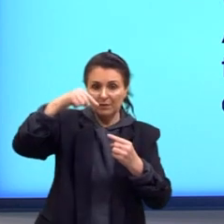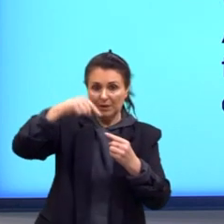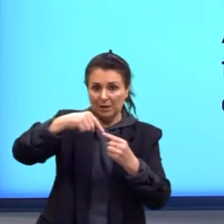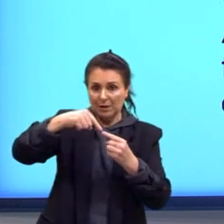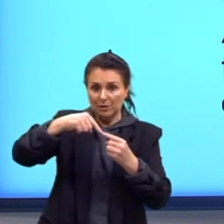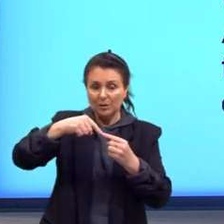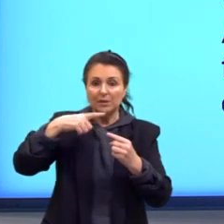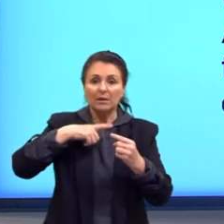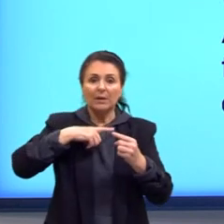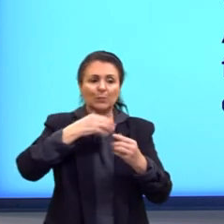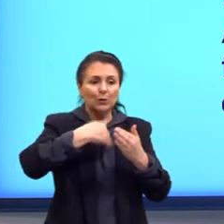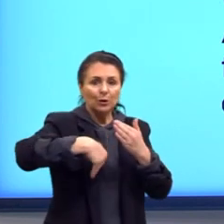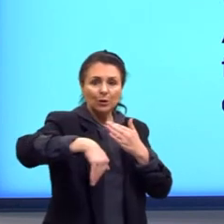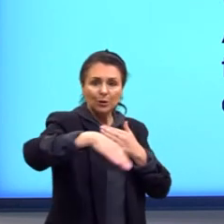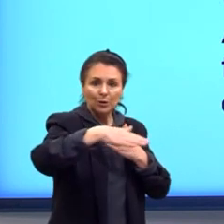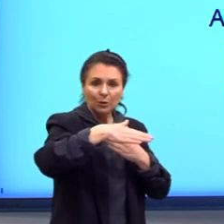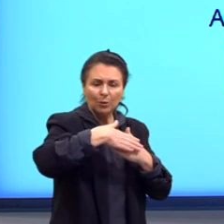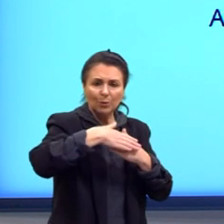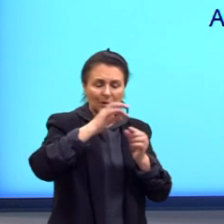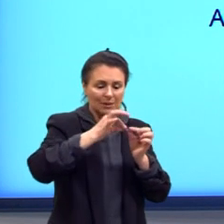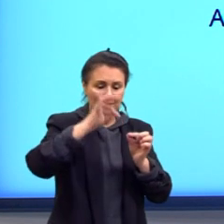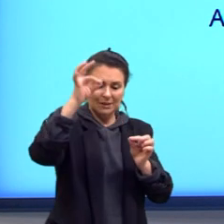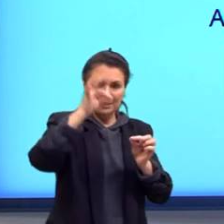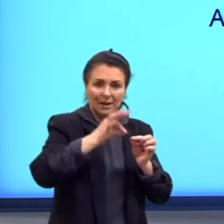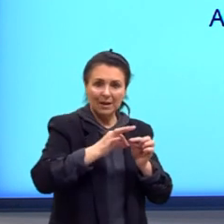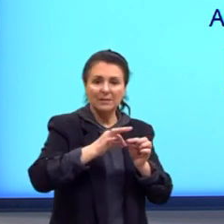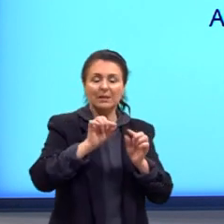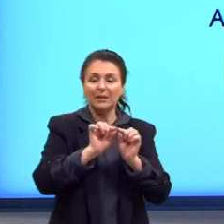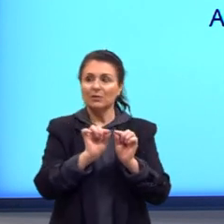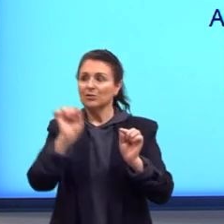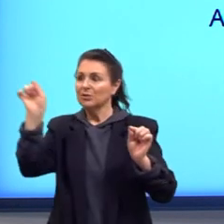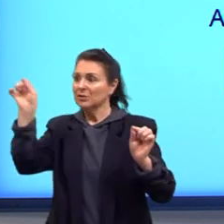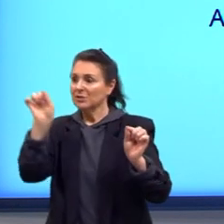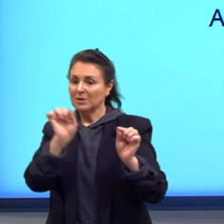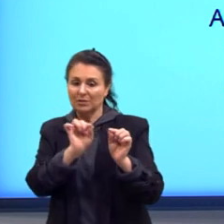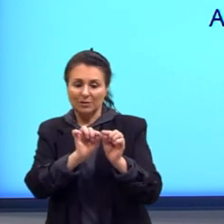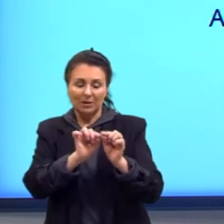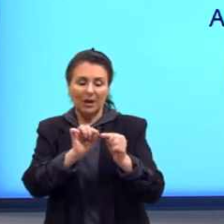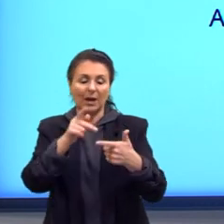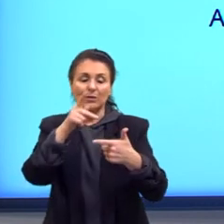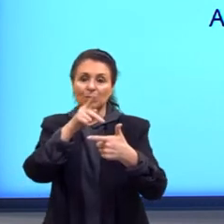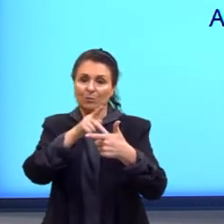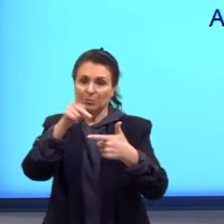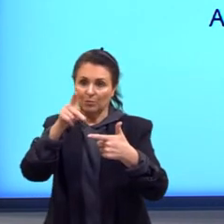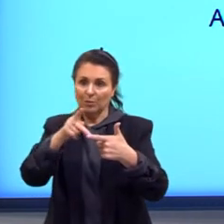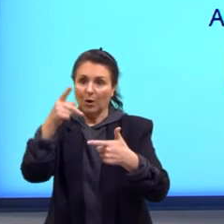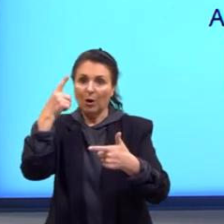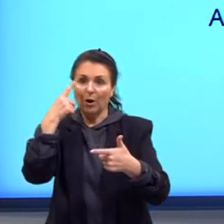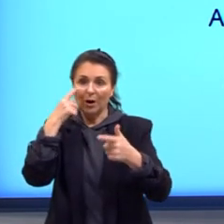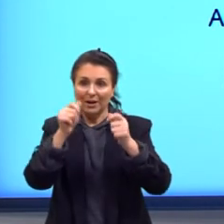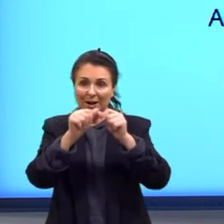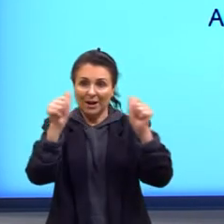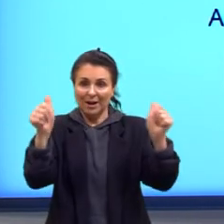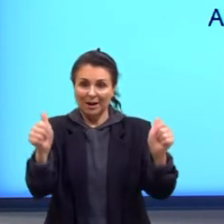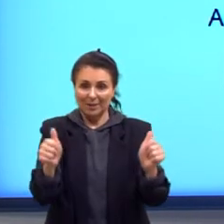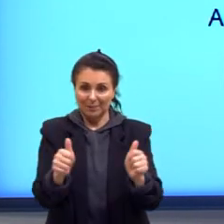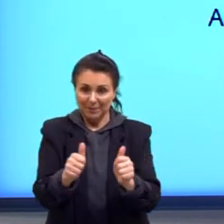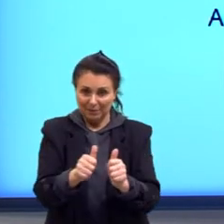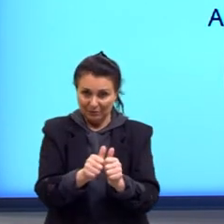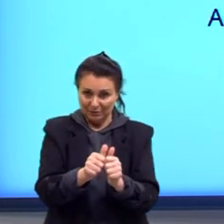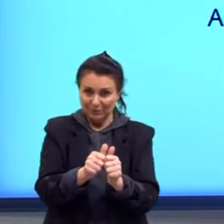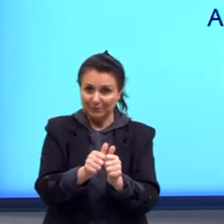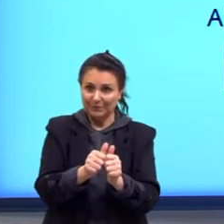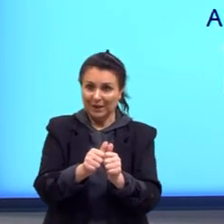todas as arestas e todas as diagonais do cubo aqui então nós temos a imagem do átomo ele é formado Então